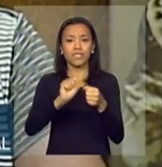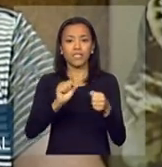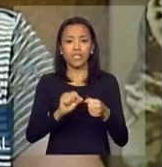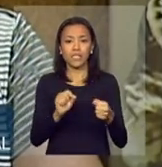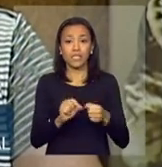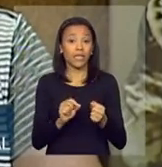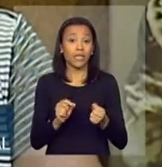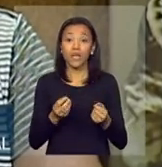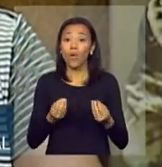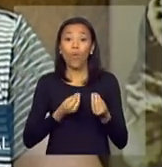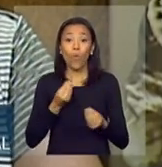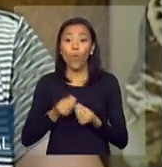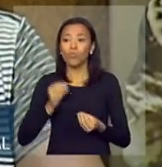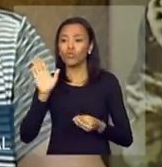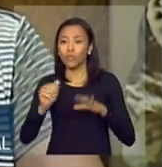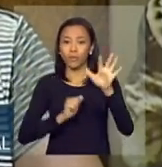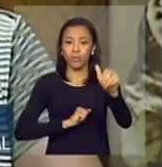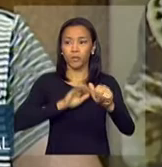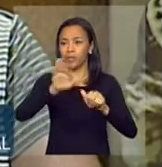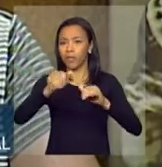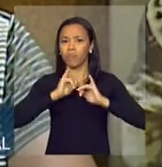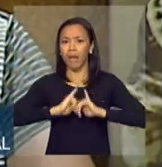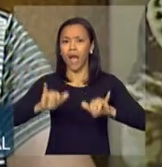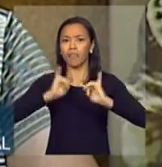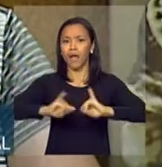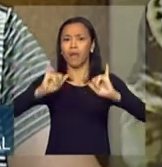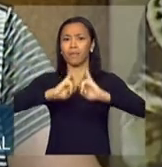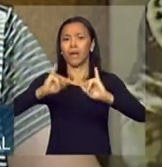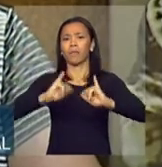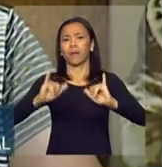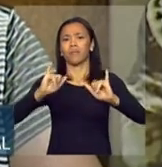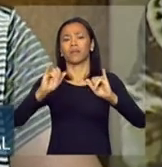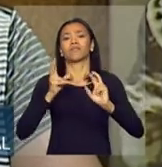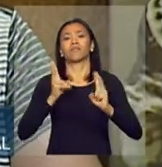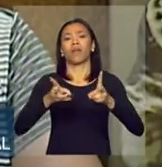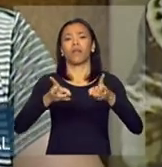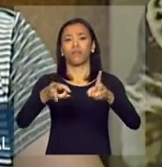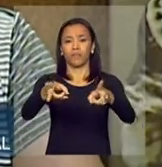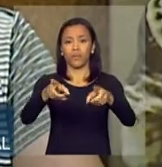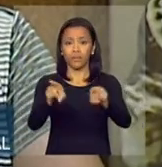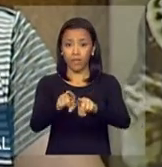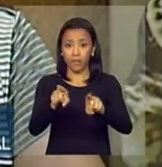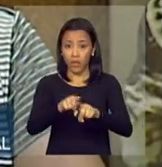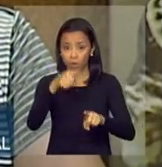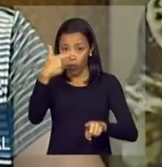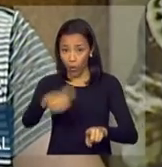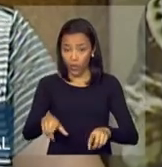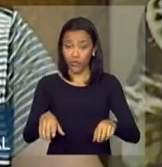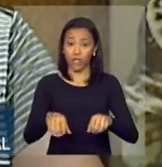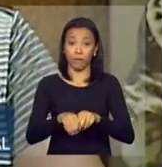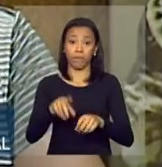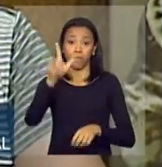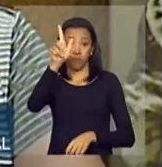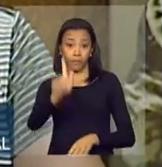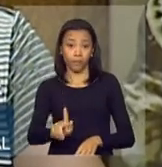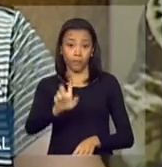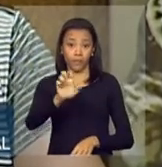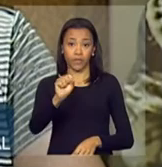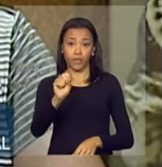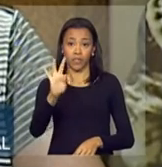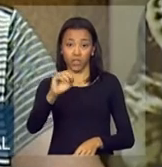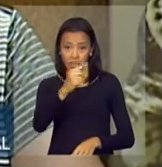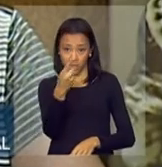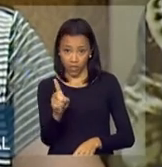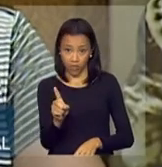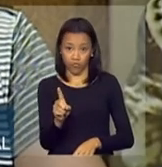de mobilização e formação permanentes. Em relação à gestão intersetorial,